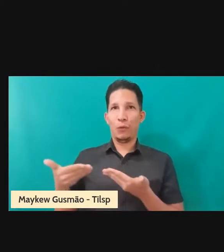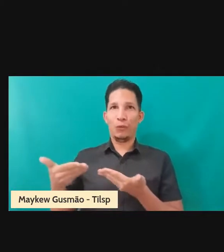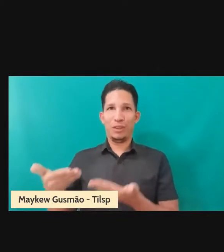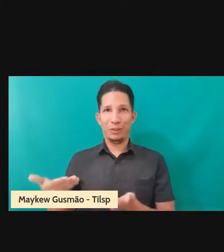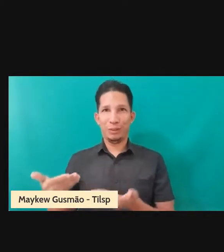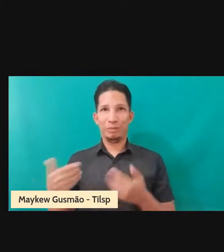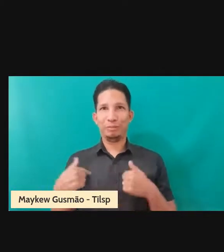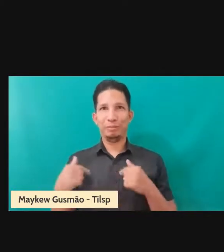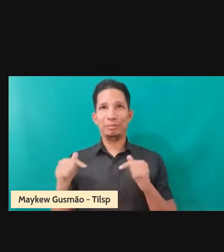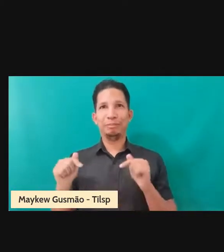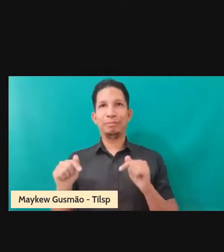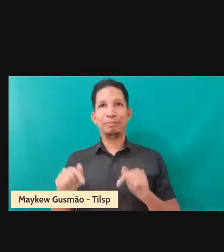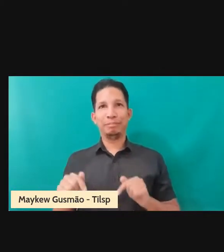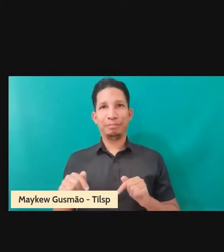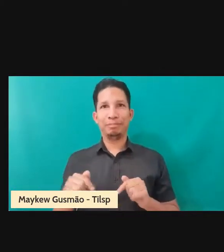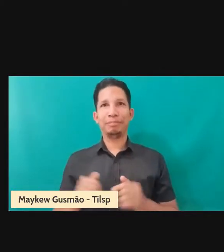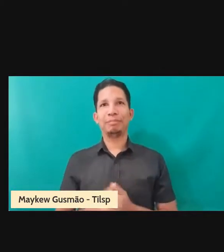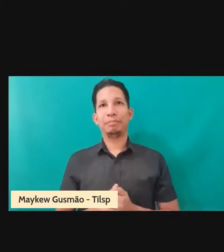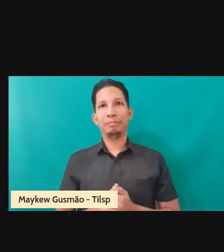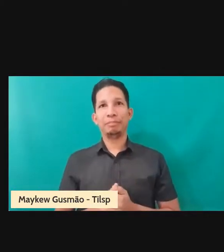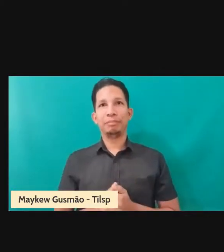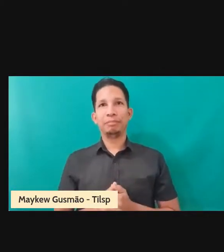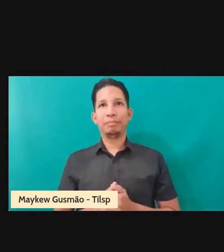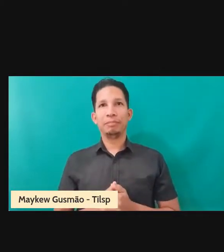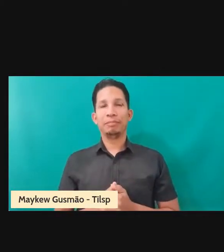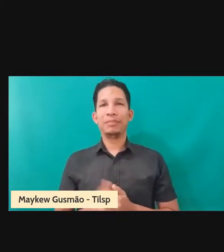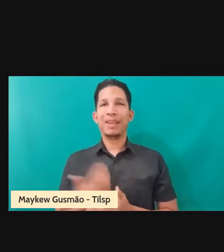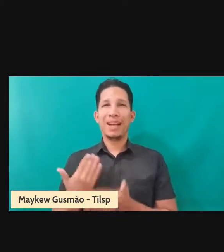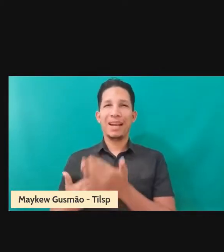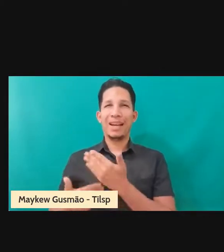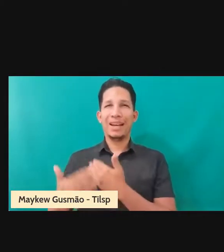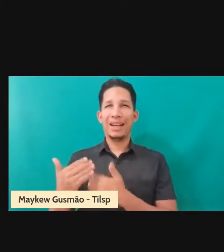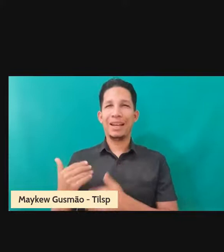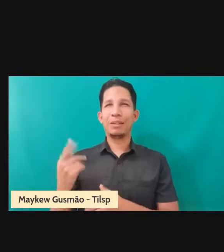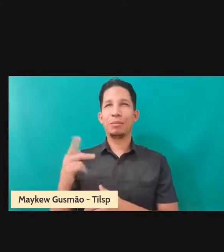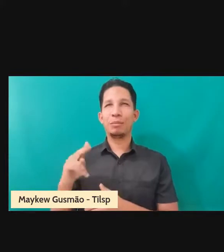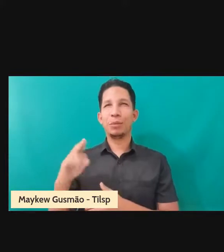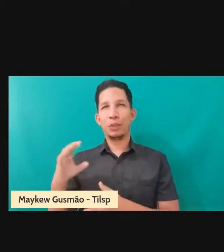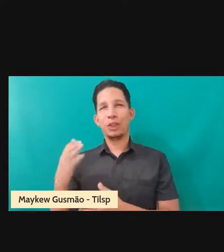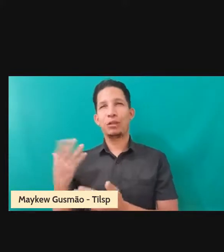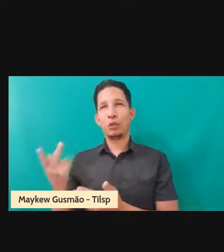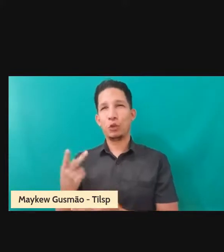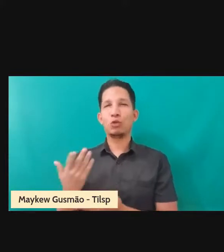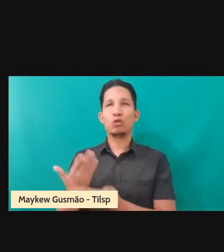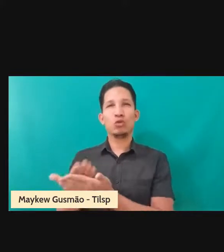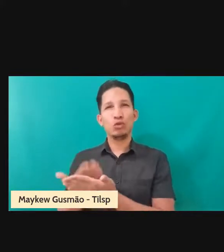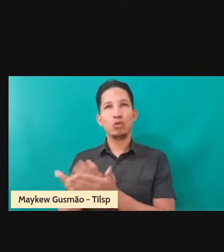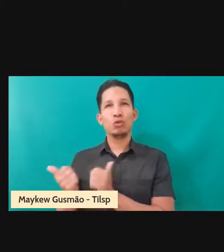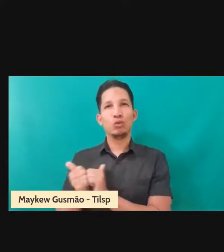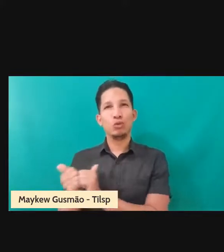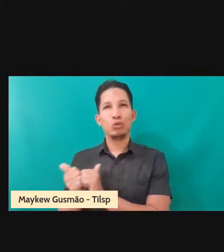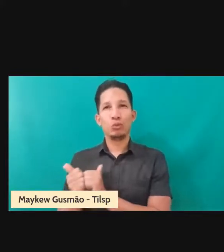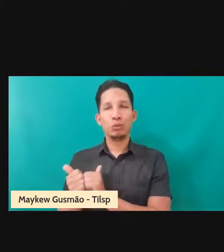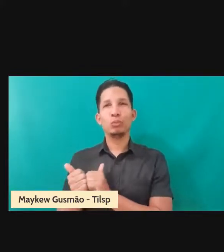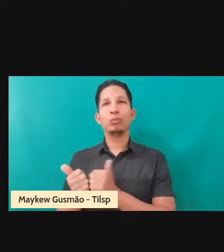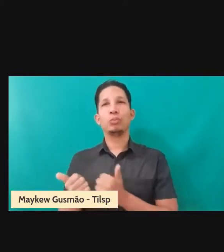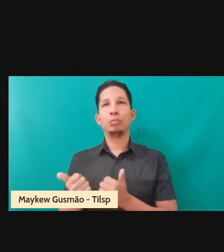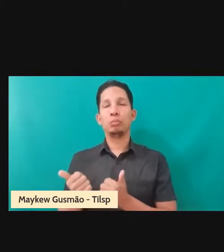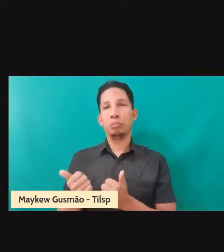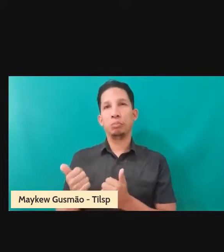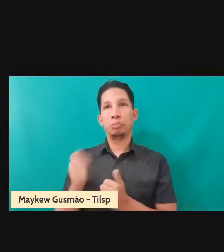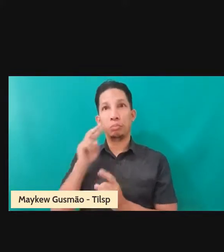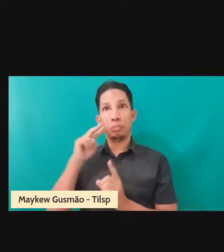né, pelos momentos que tivemos juntos na PUC, estudando a perspectiva